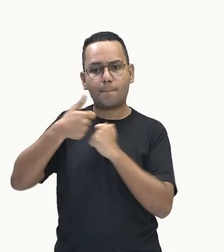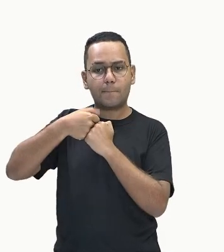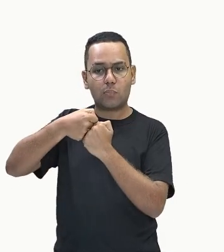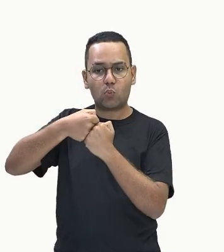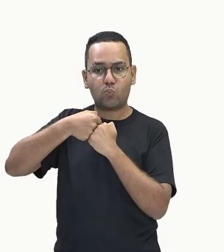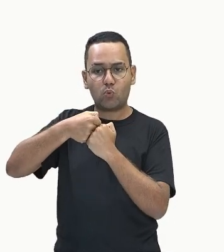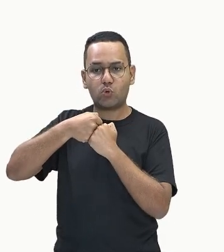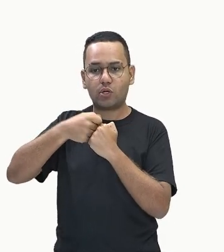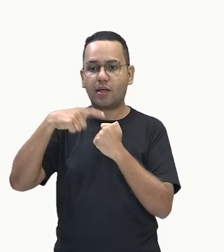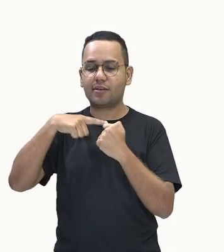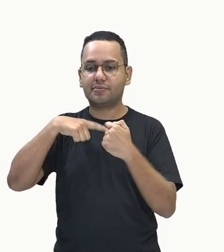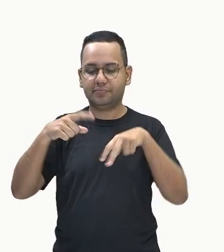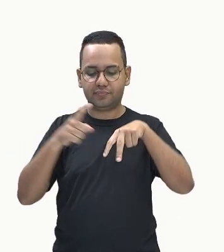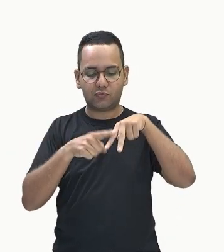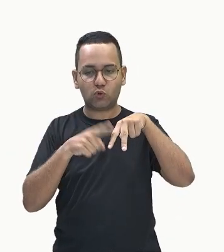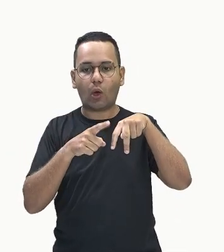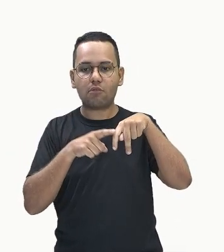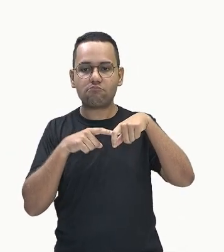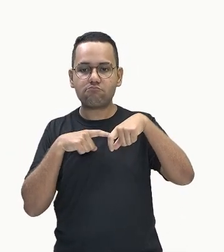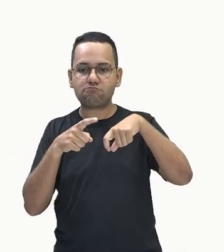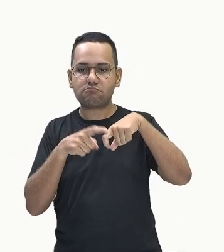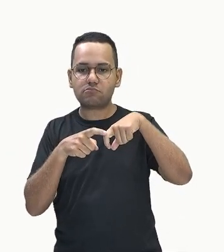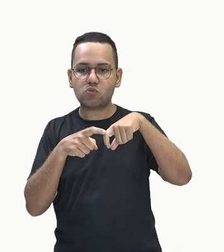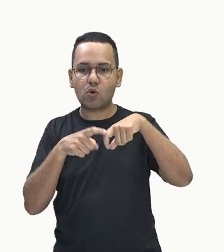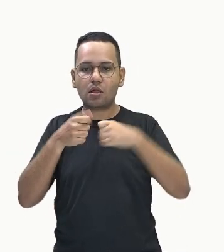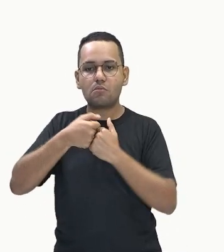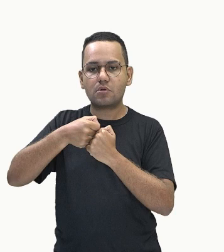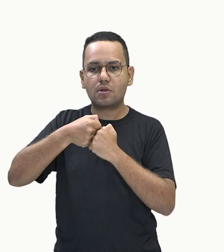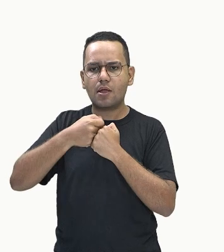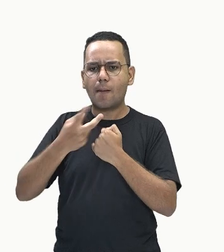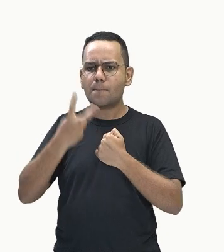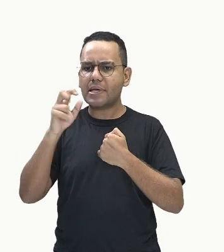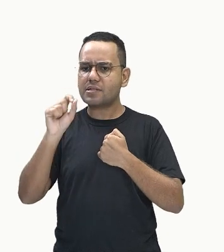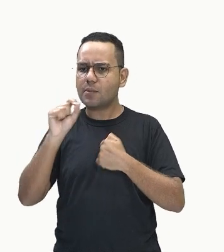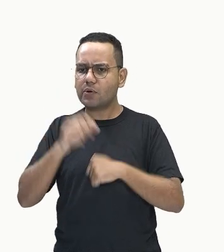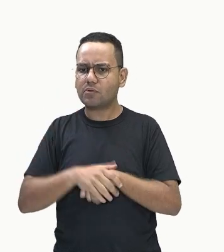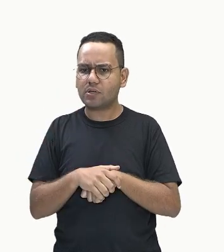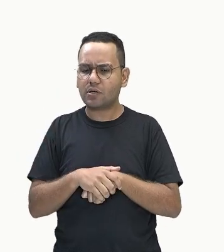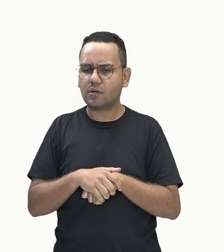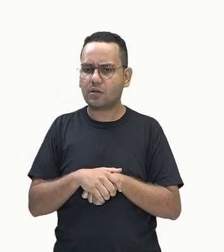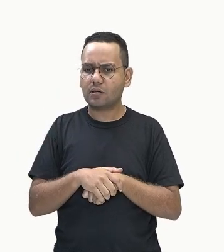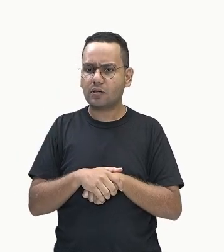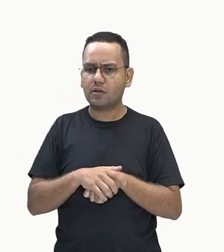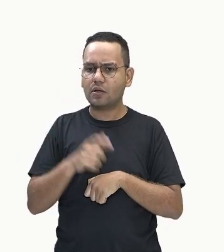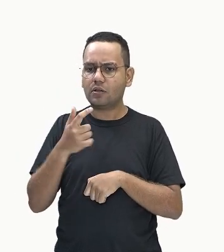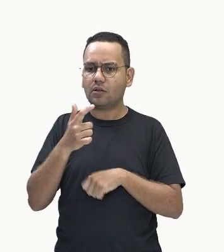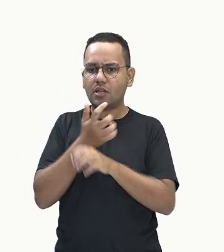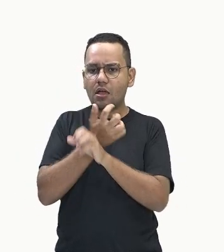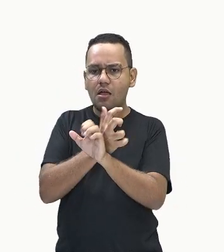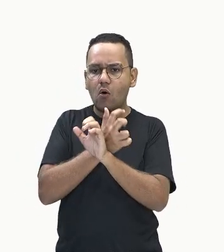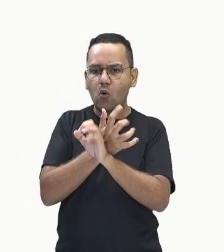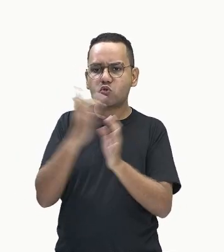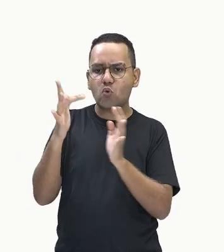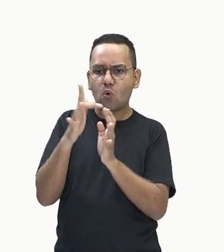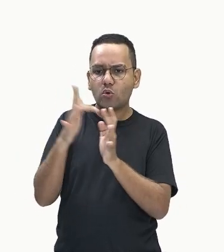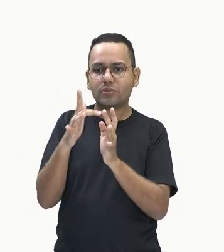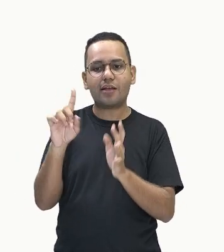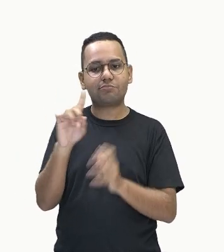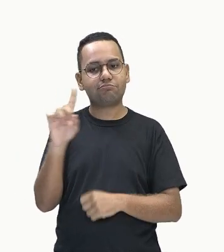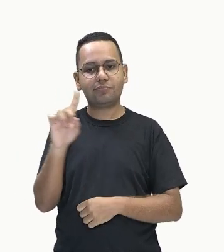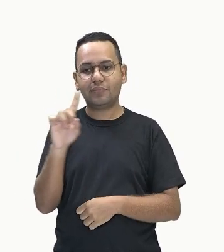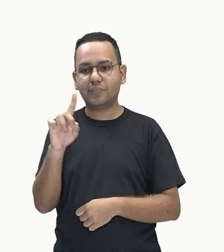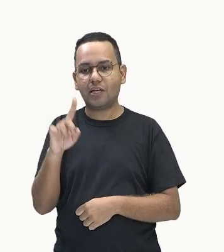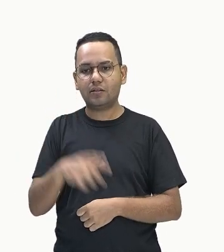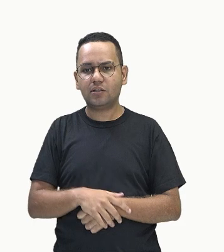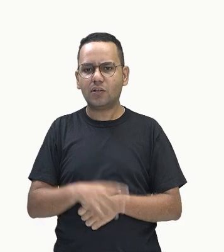do joelho. Percebam que não está, né, osso com osso. Imagina o quão terrível, o quão difícil seria para